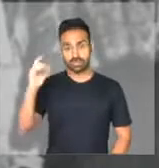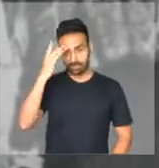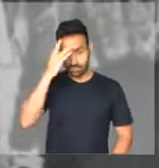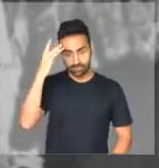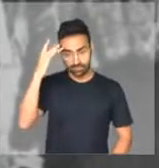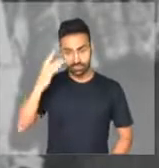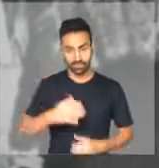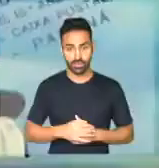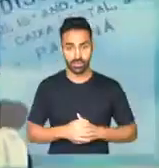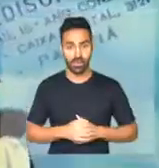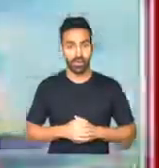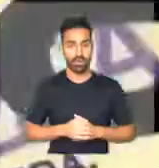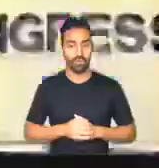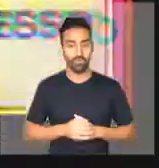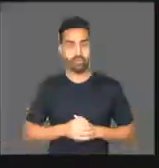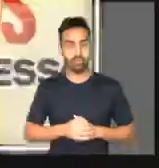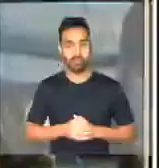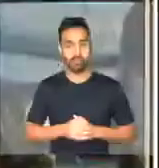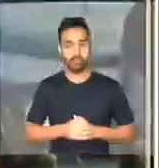pessoas.